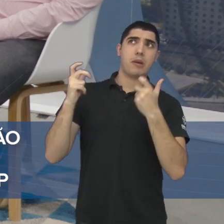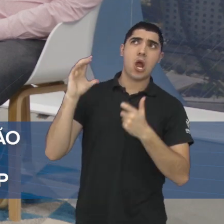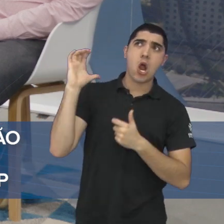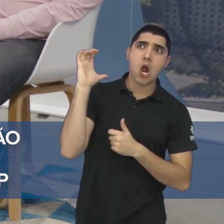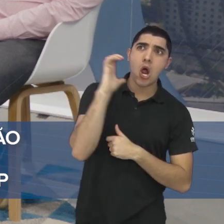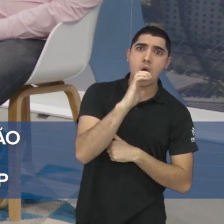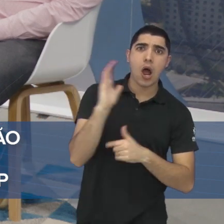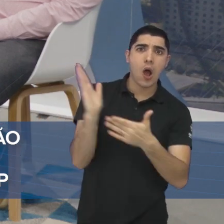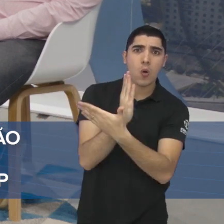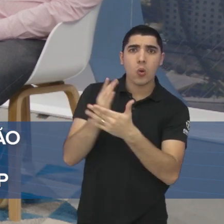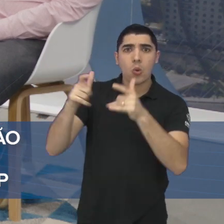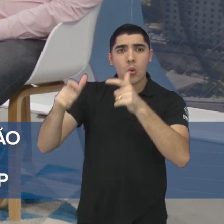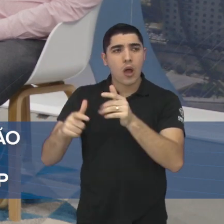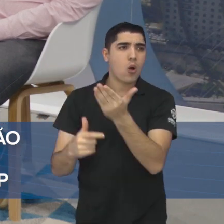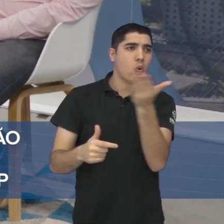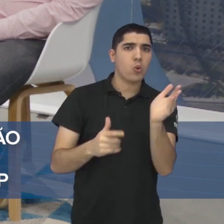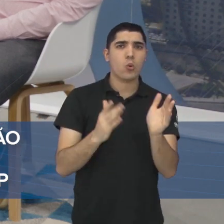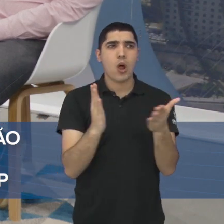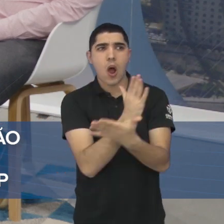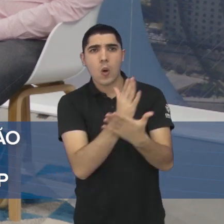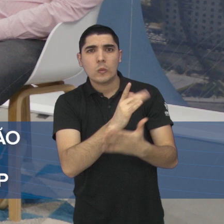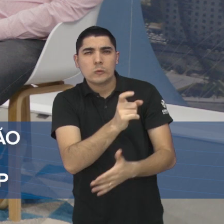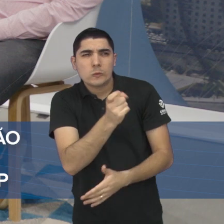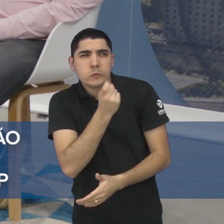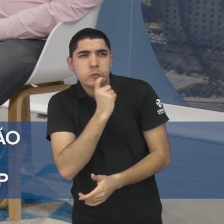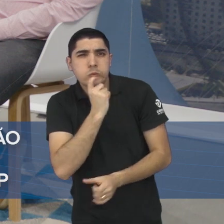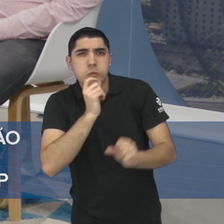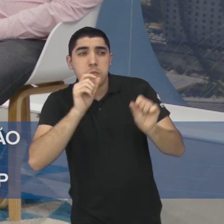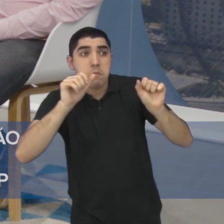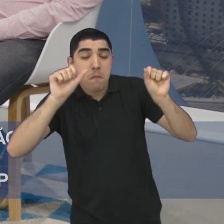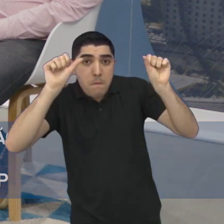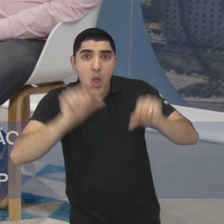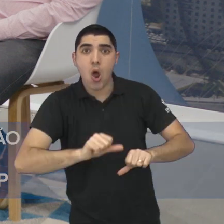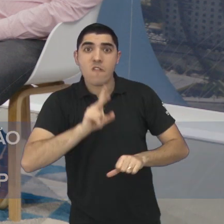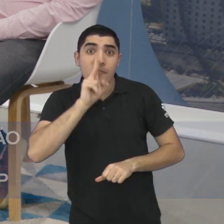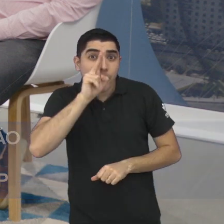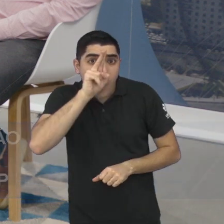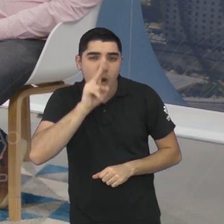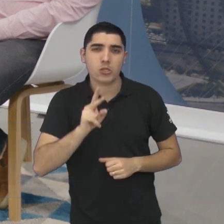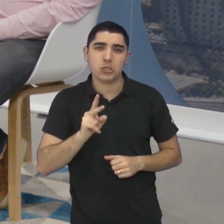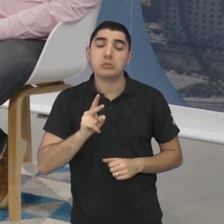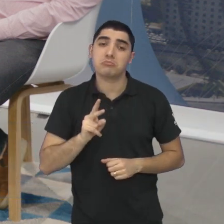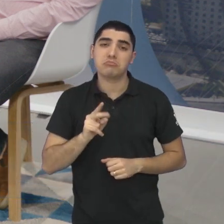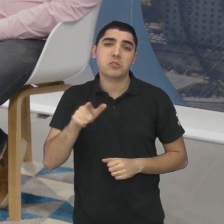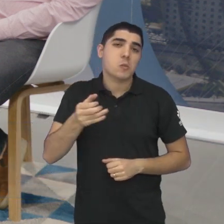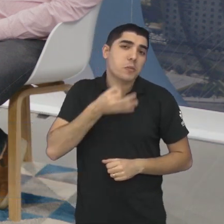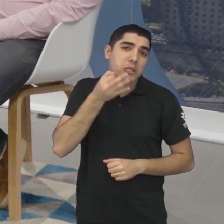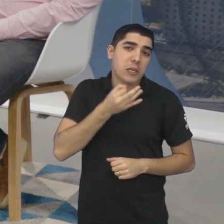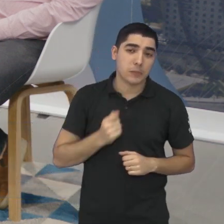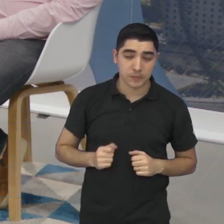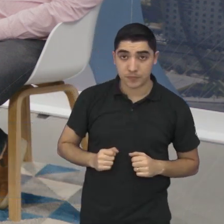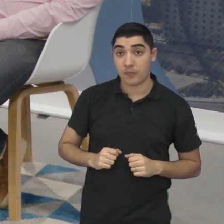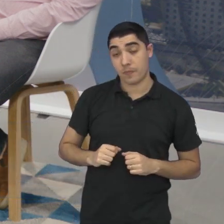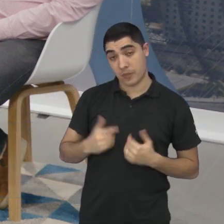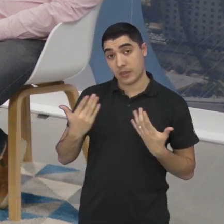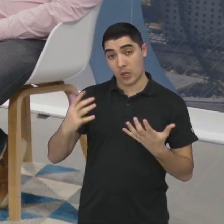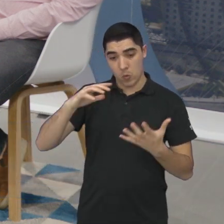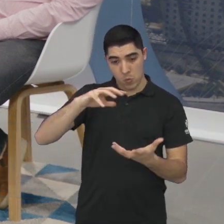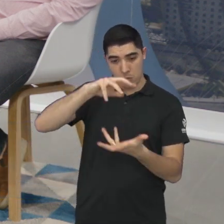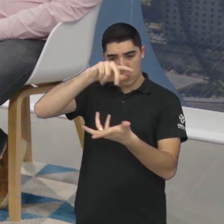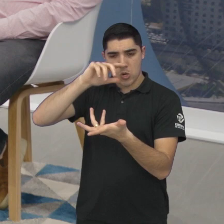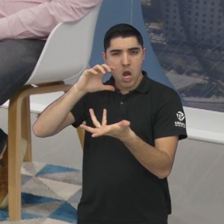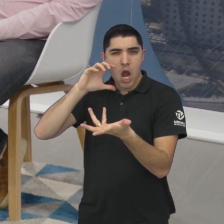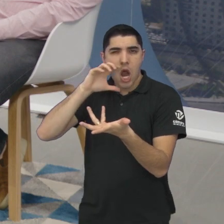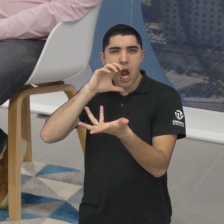tem sentido isso em alguns locais com maior força também. O efeito humano de